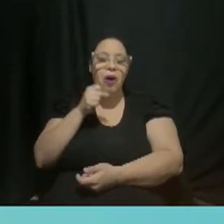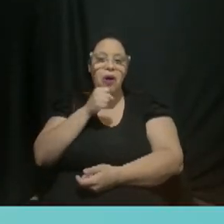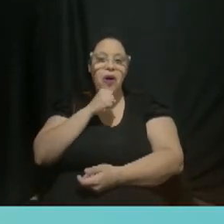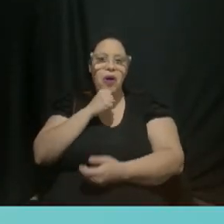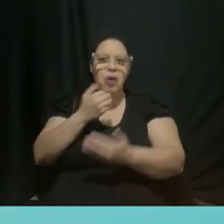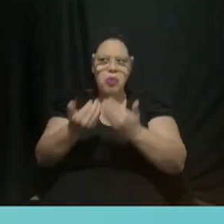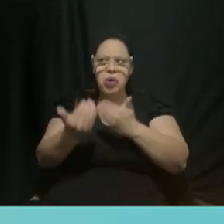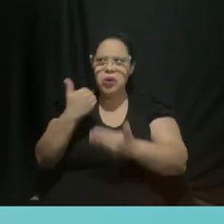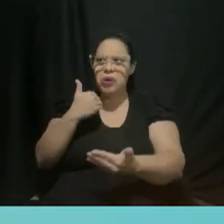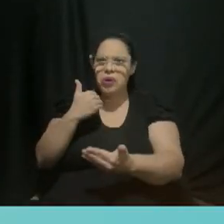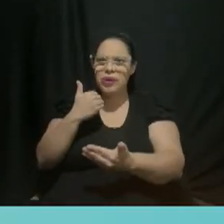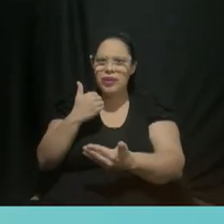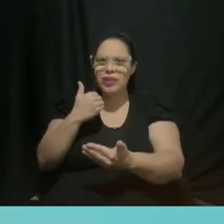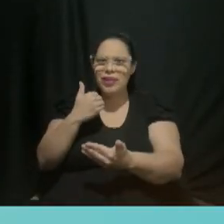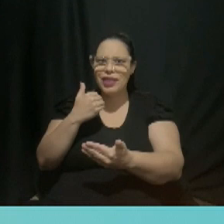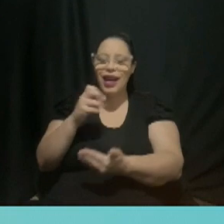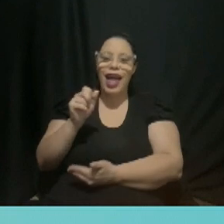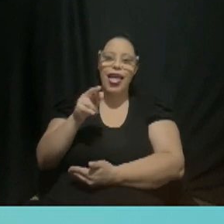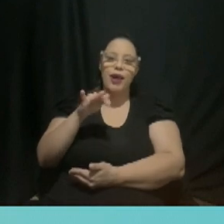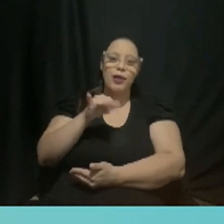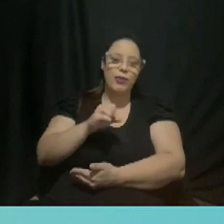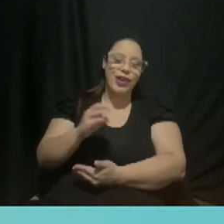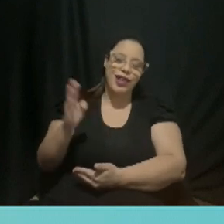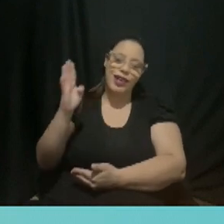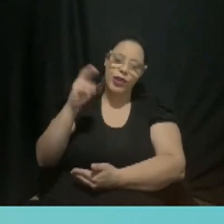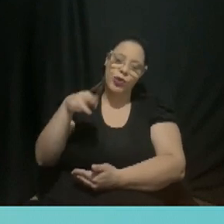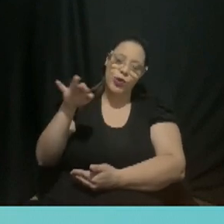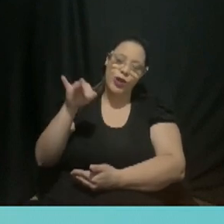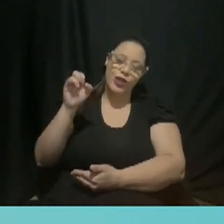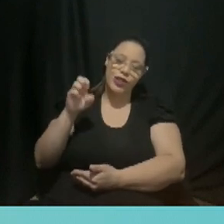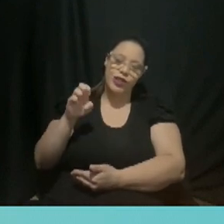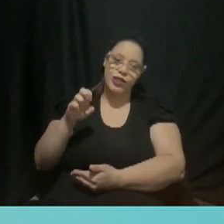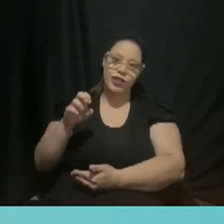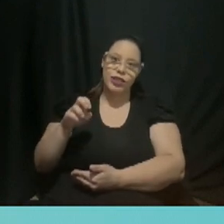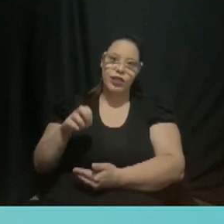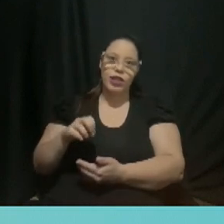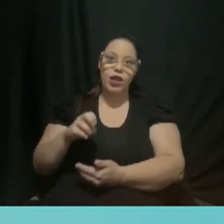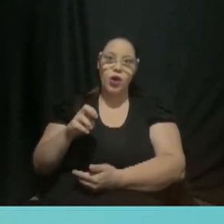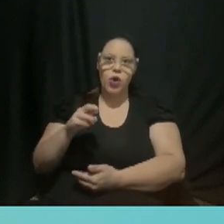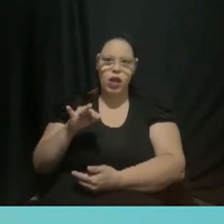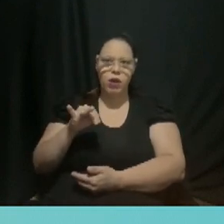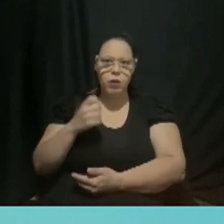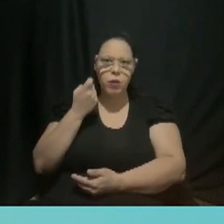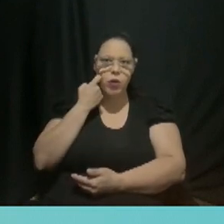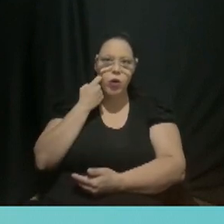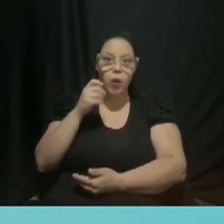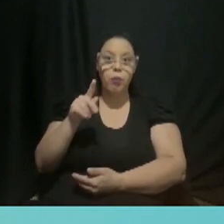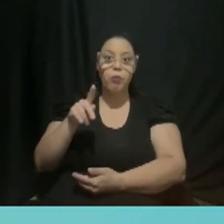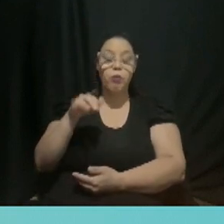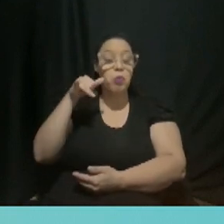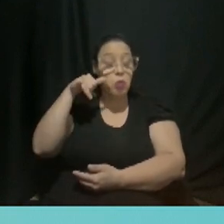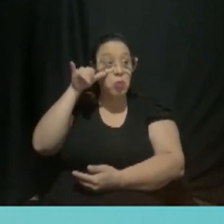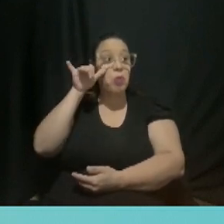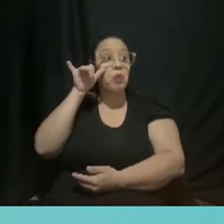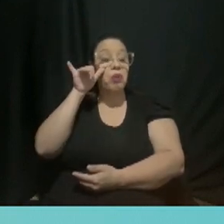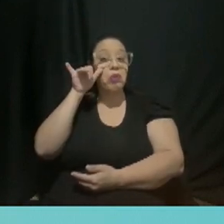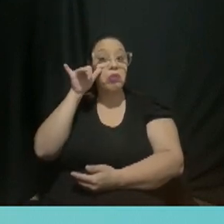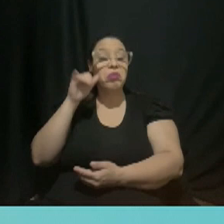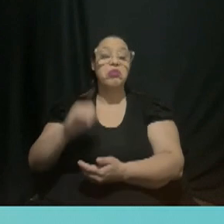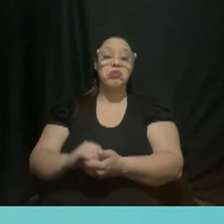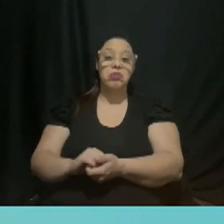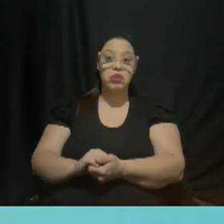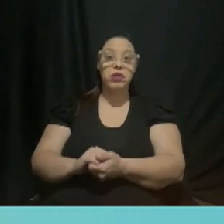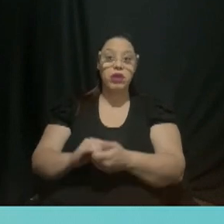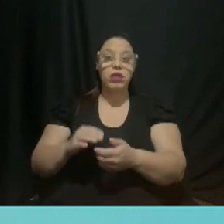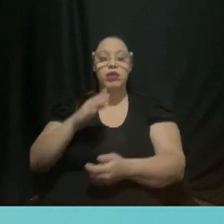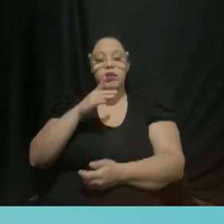Nativo das Américas do Norte e Central, o ictiobus, ou peixe-búfalo, vive majoritariamente nas águas doces dos